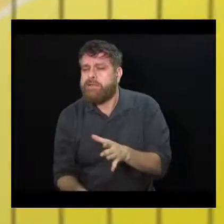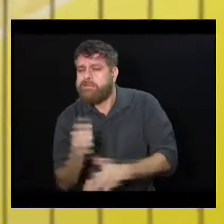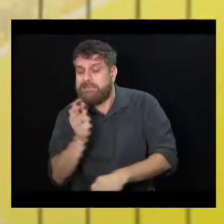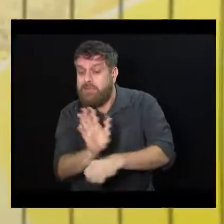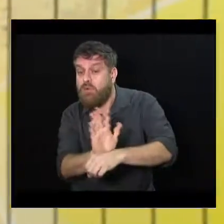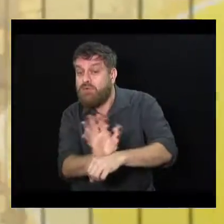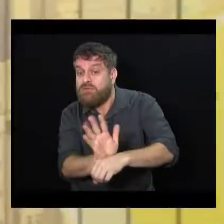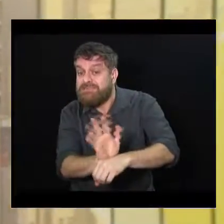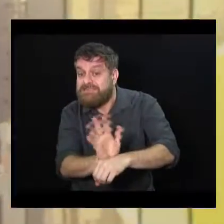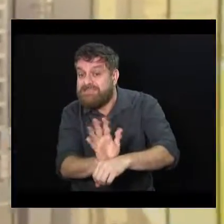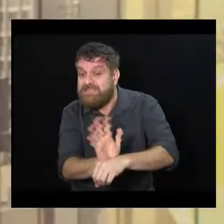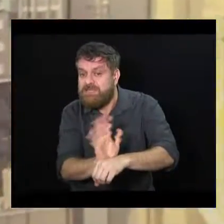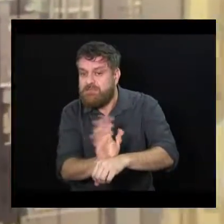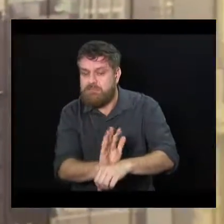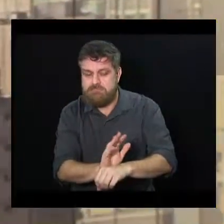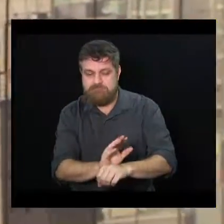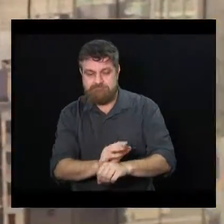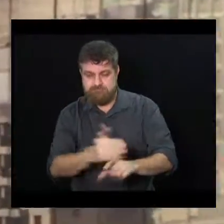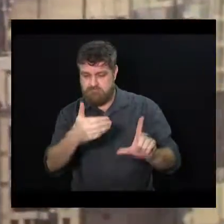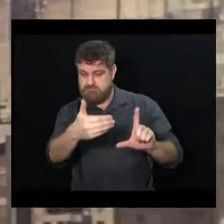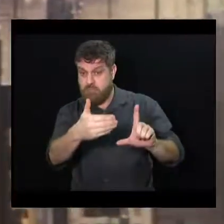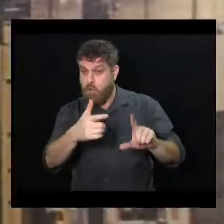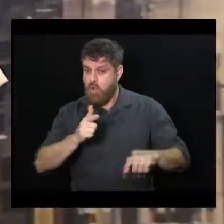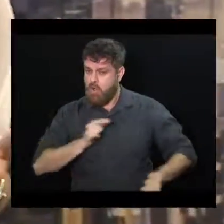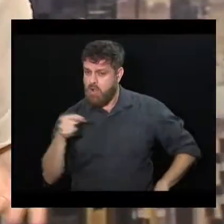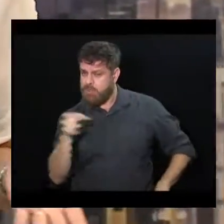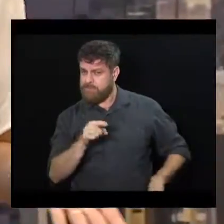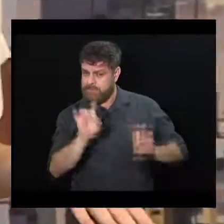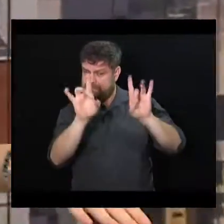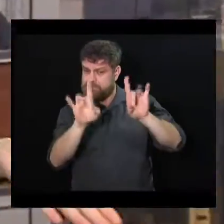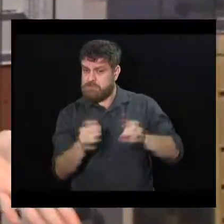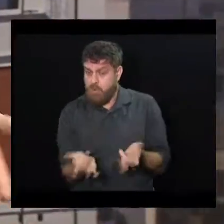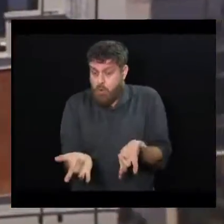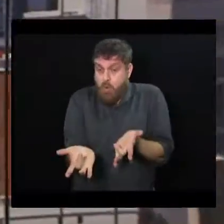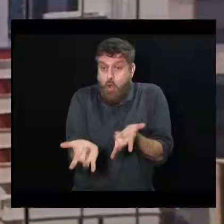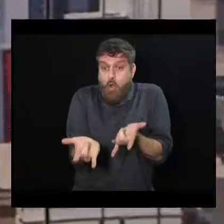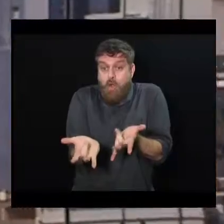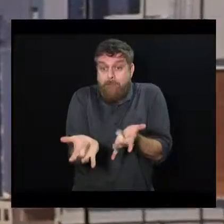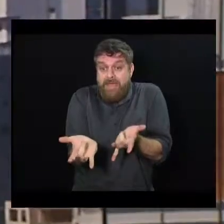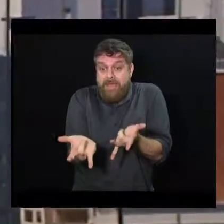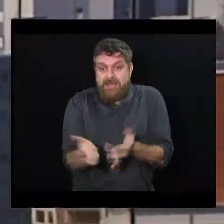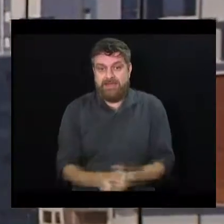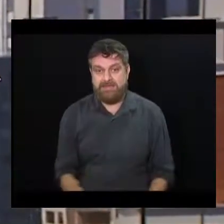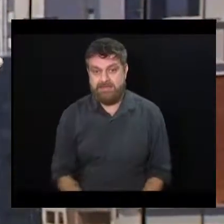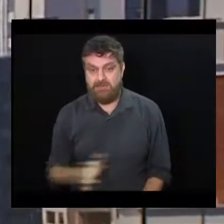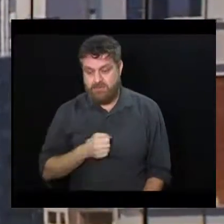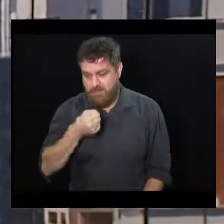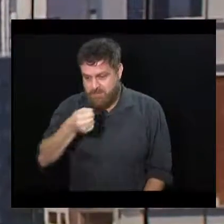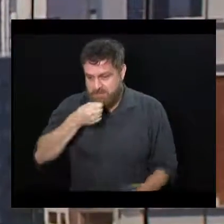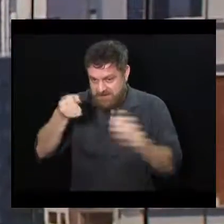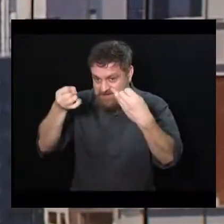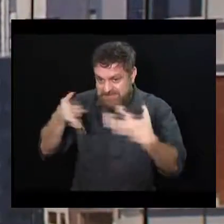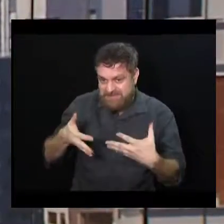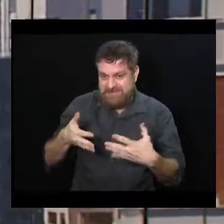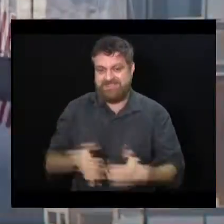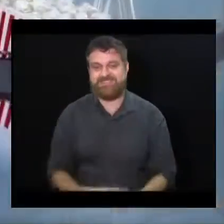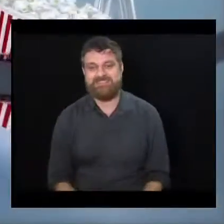nas telinhas do cinema. Parece que tem especial Homem-Aranha. O Michel Amorim conta tudo pra